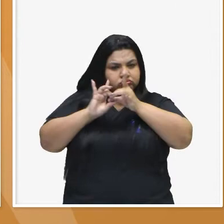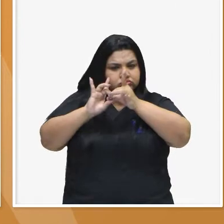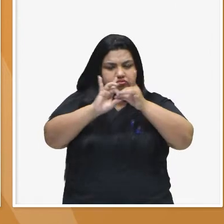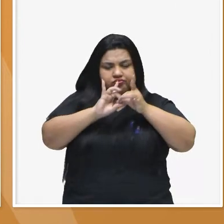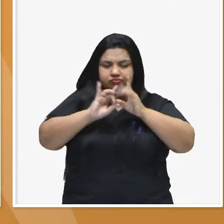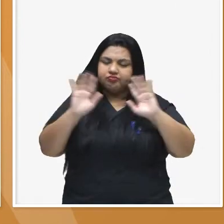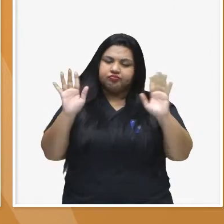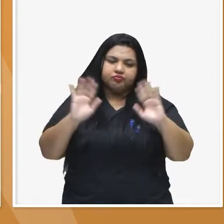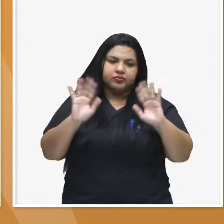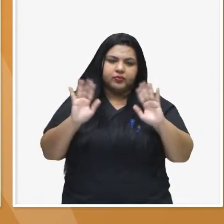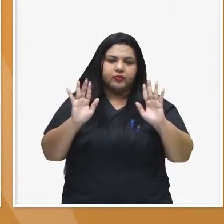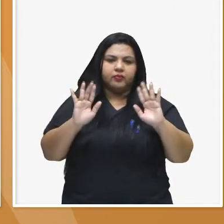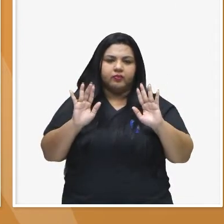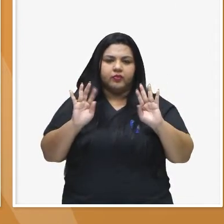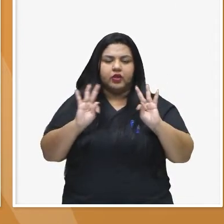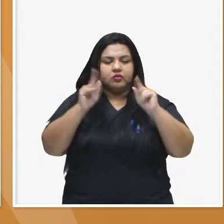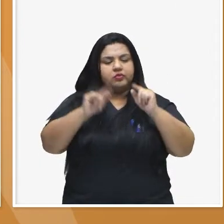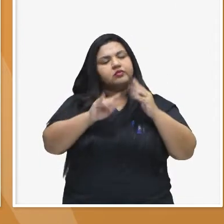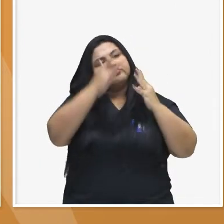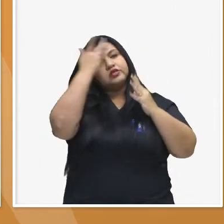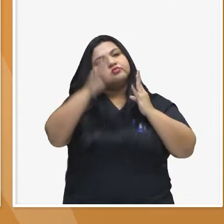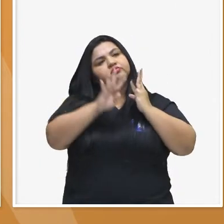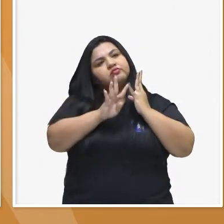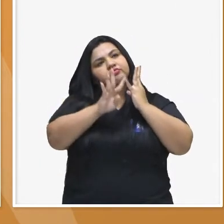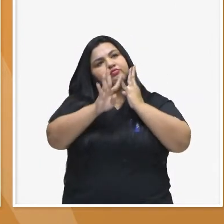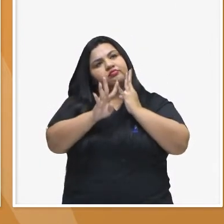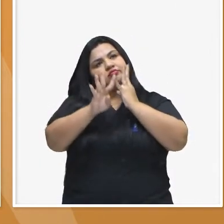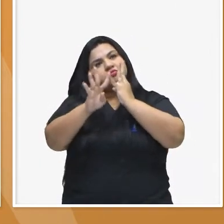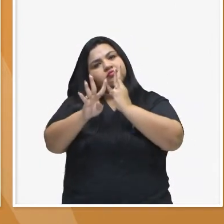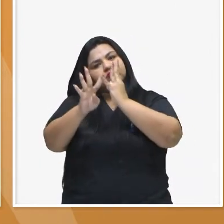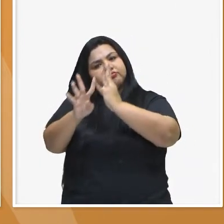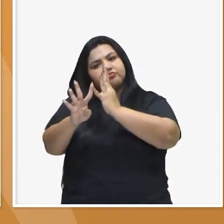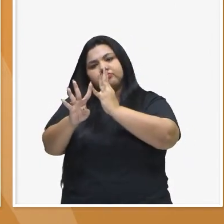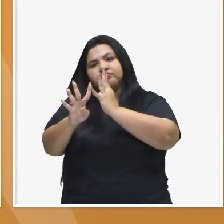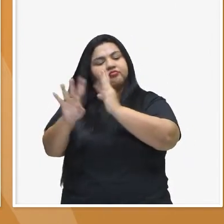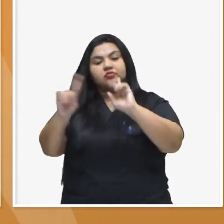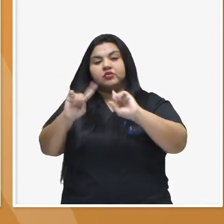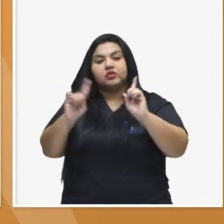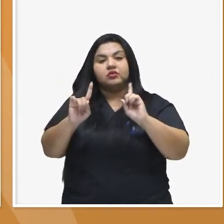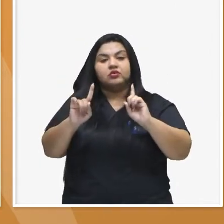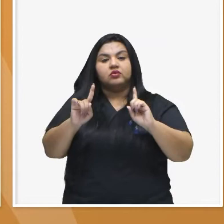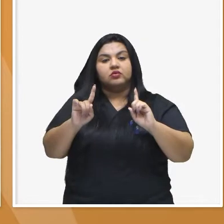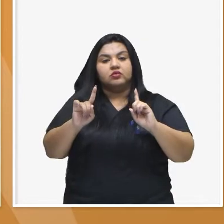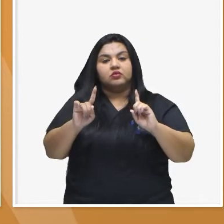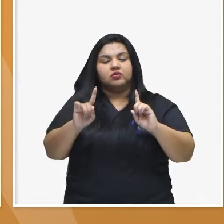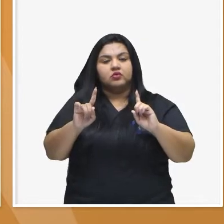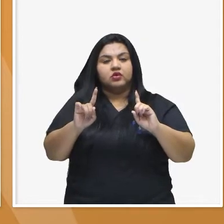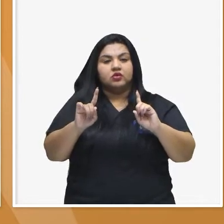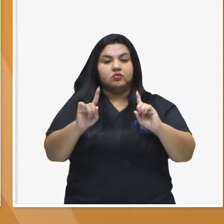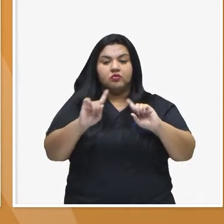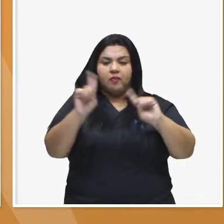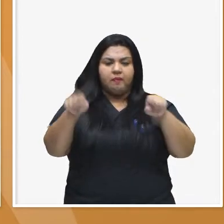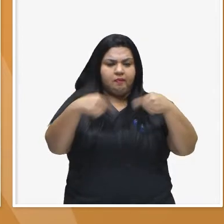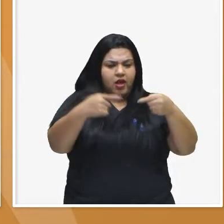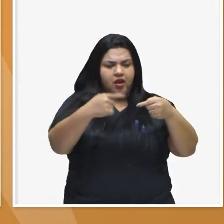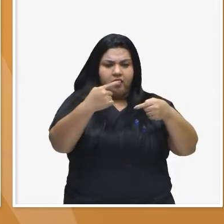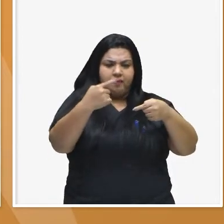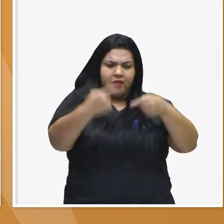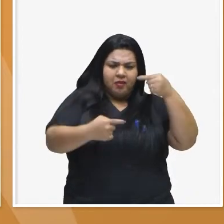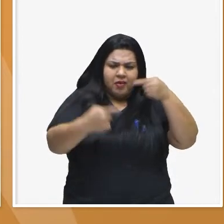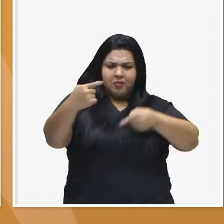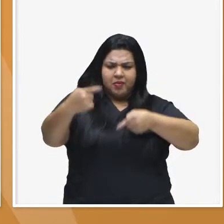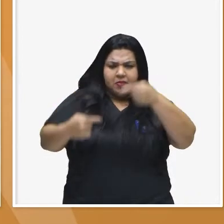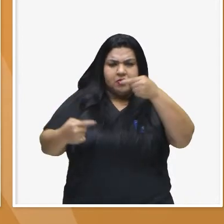tá? Todo mundo na fila, bonitinho, caminhando. Não é um movimento harmonioso, é um movimento de contradição. É um